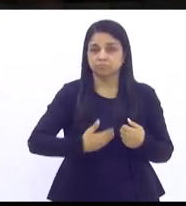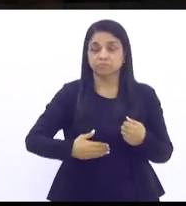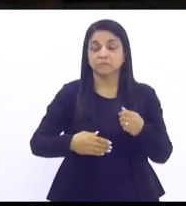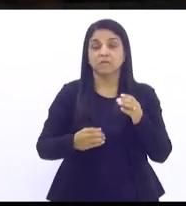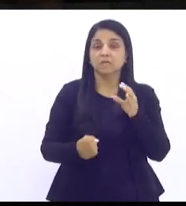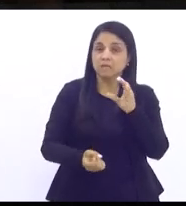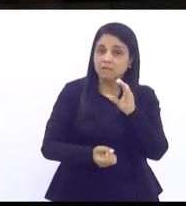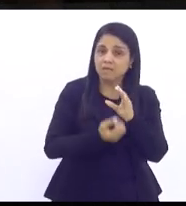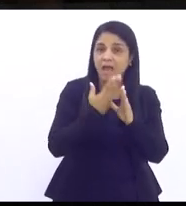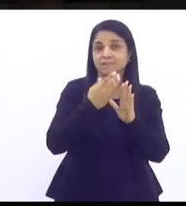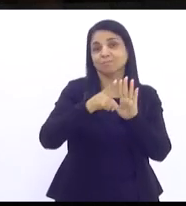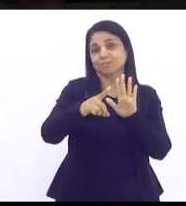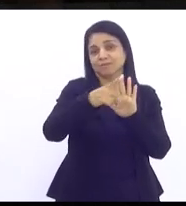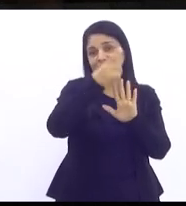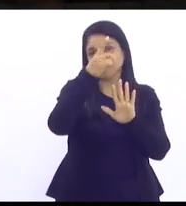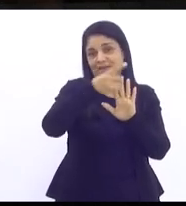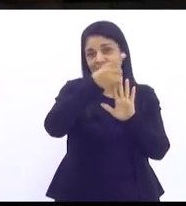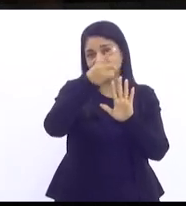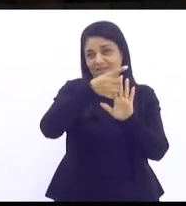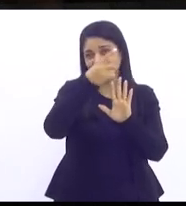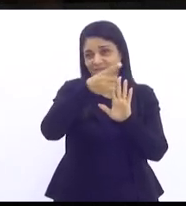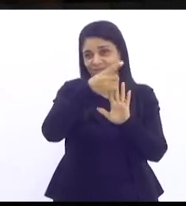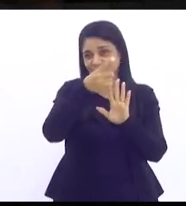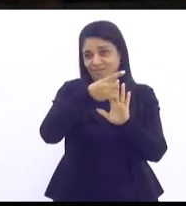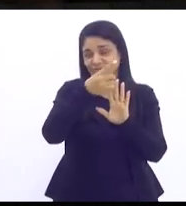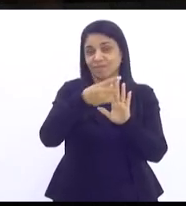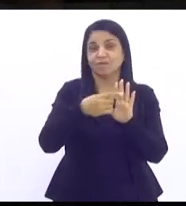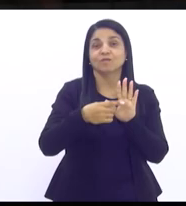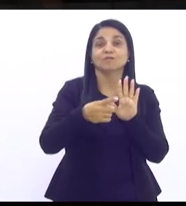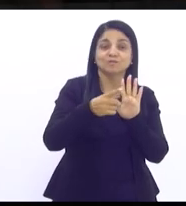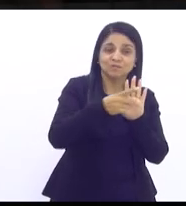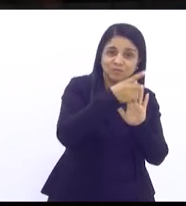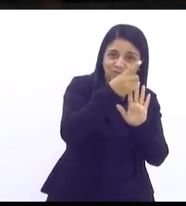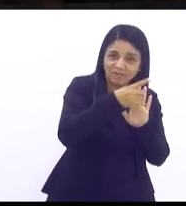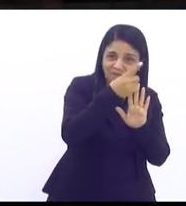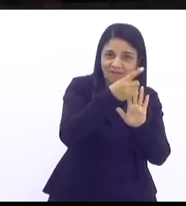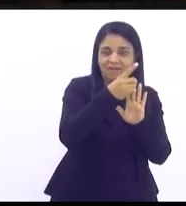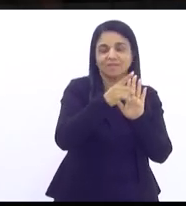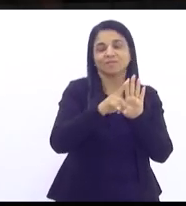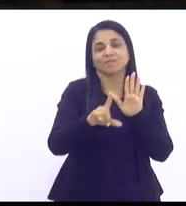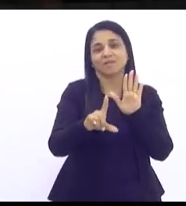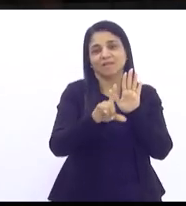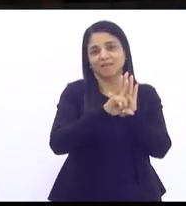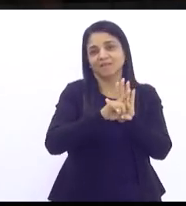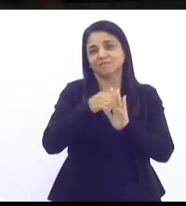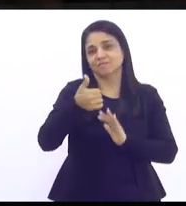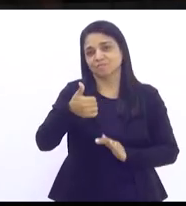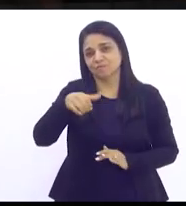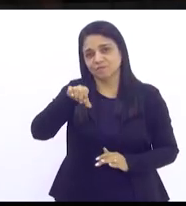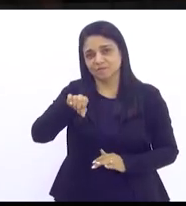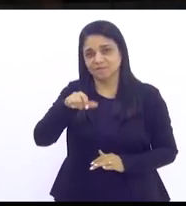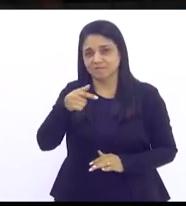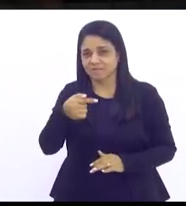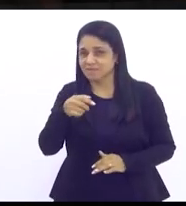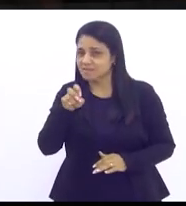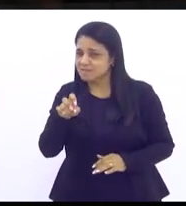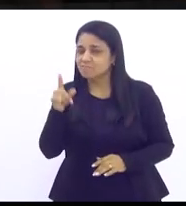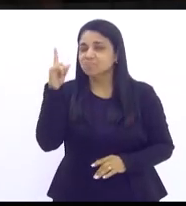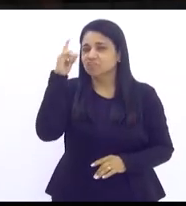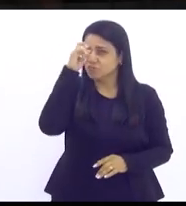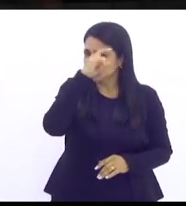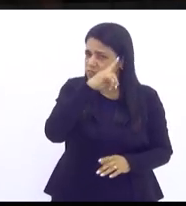decreto, remanescente do decreto-lei de 1975. Então, é um tema